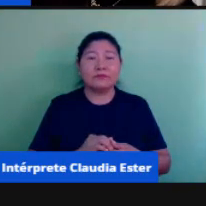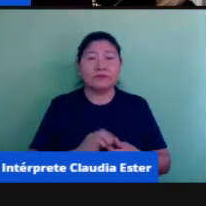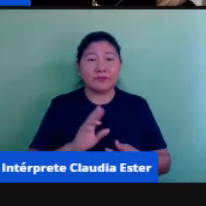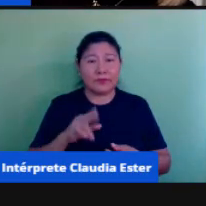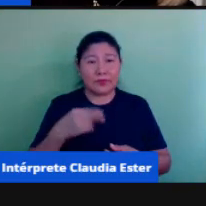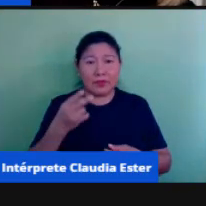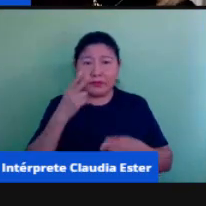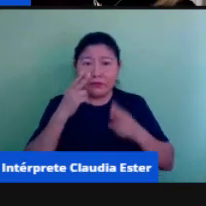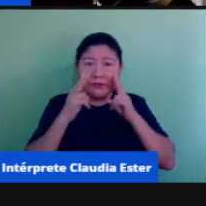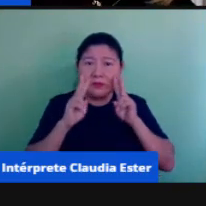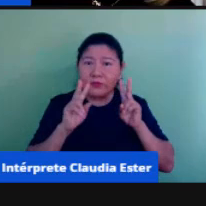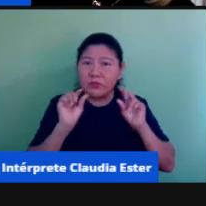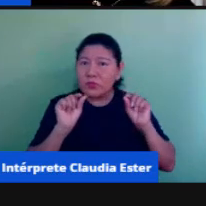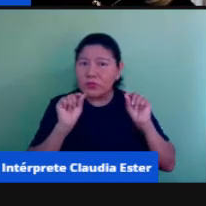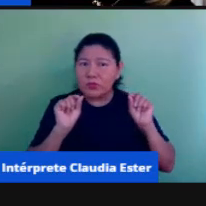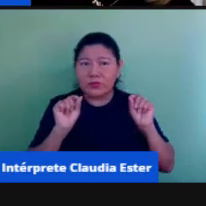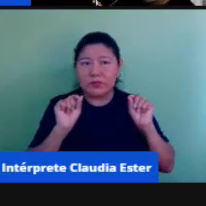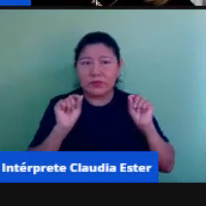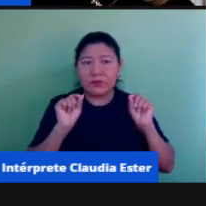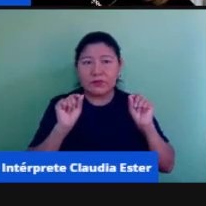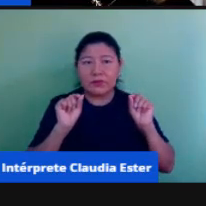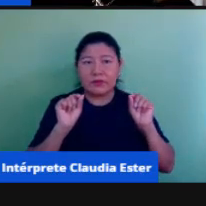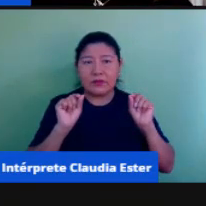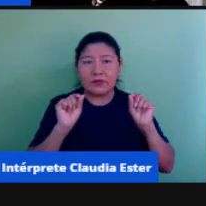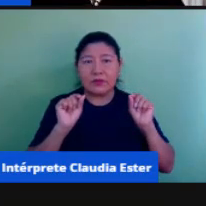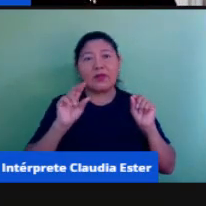nós vemos que nós vamos ter que